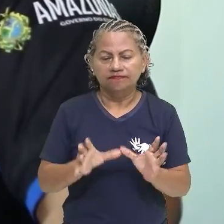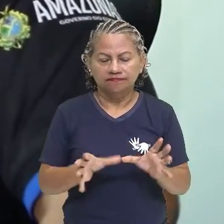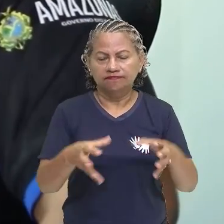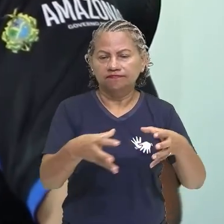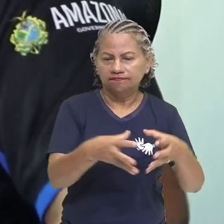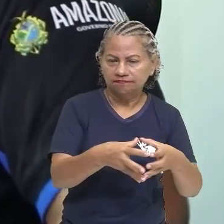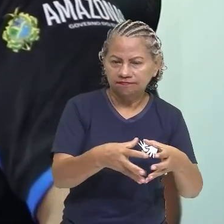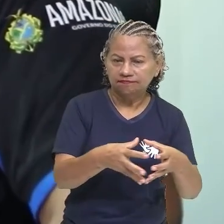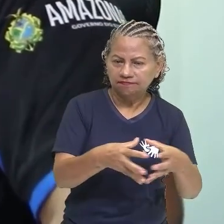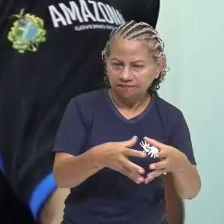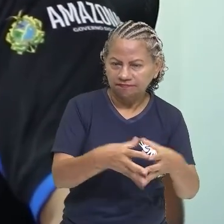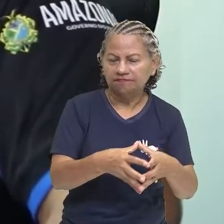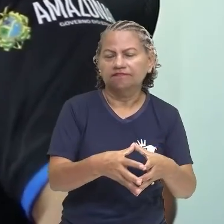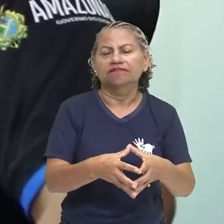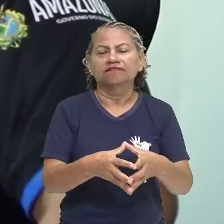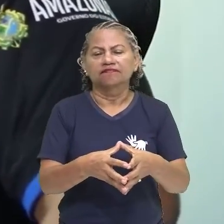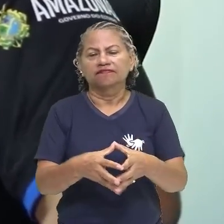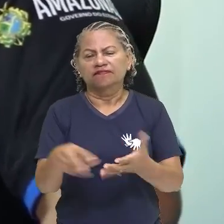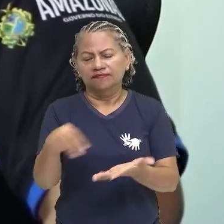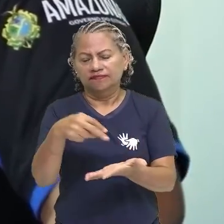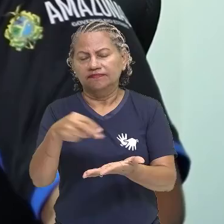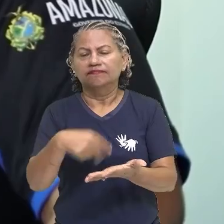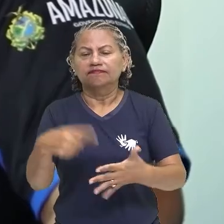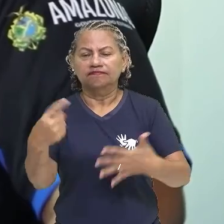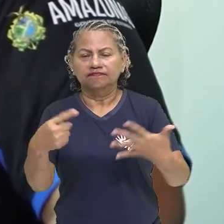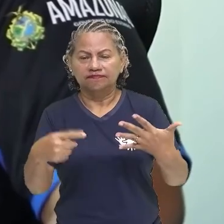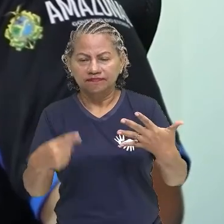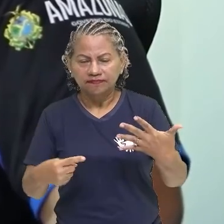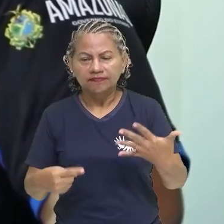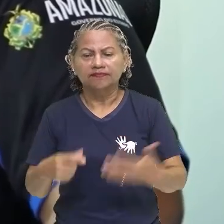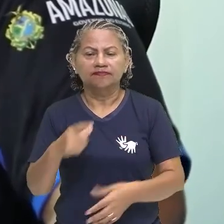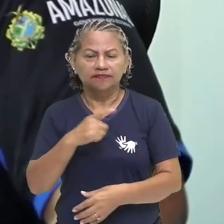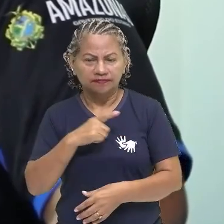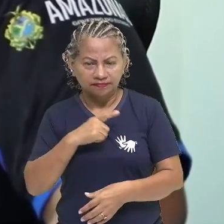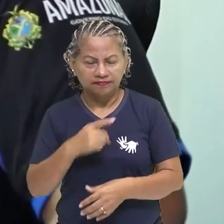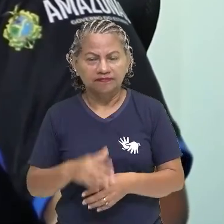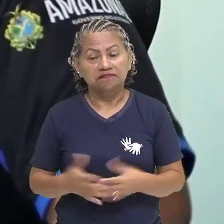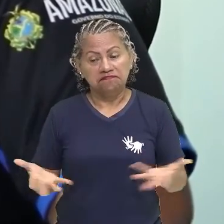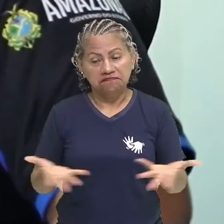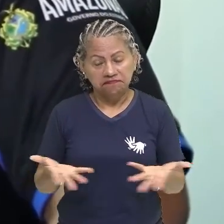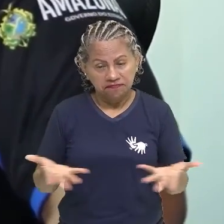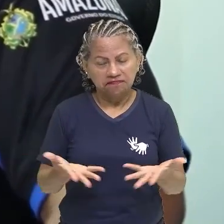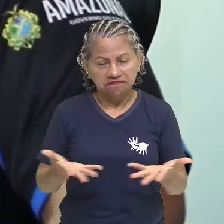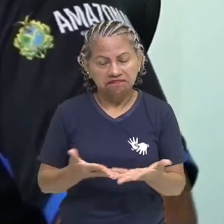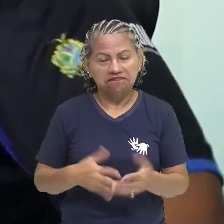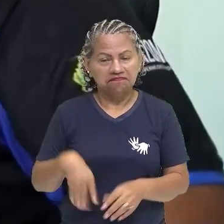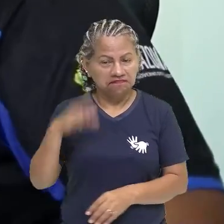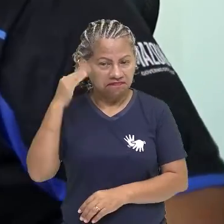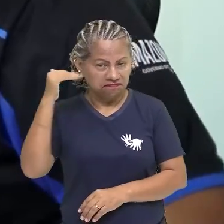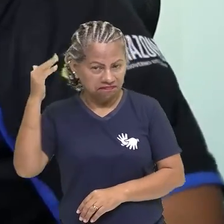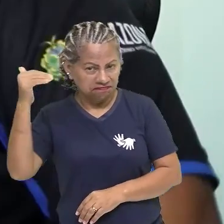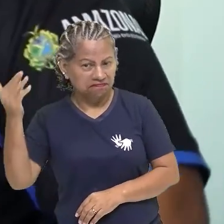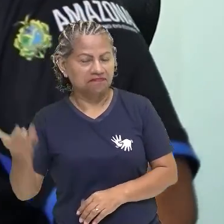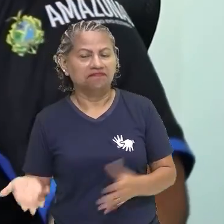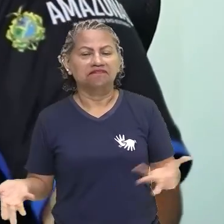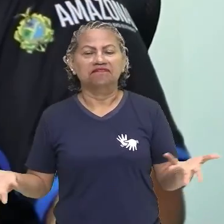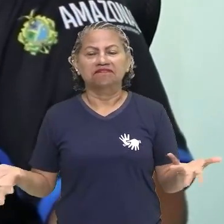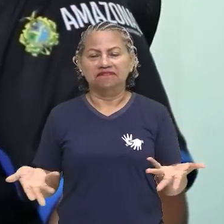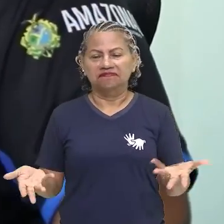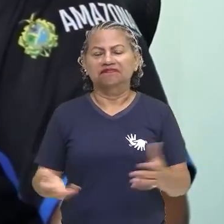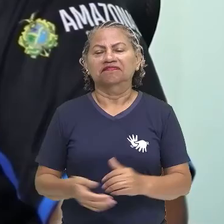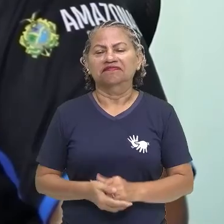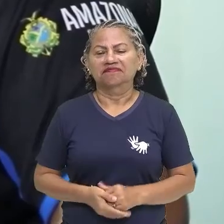coreanas como o BTS, o Blackpink, que tá aí no auge, né?